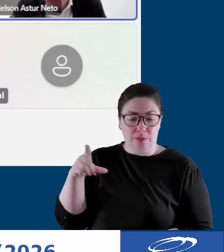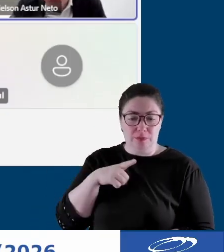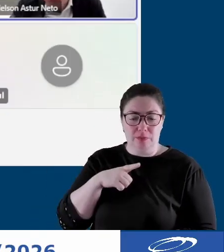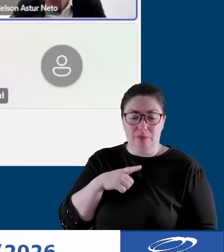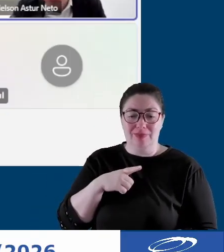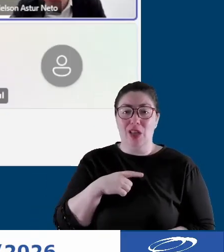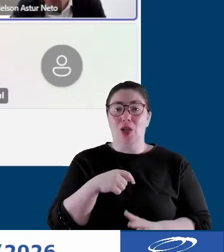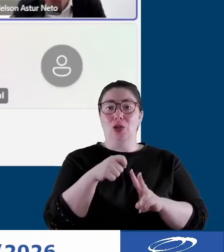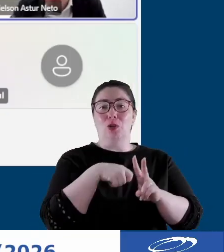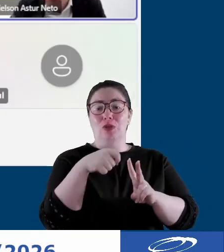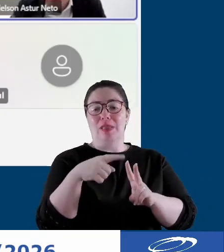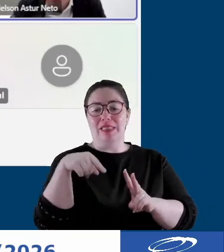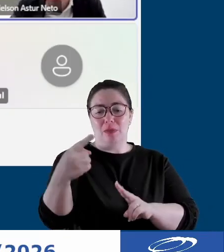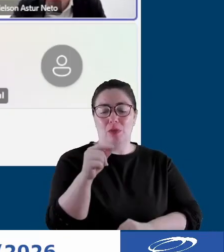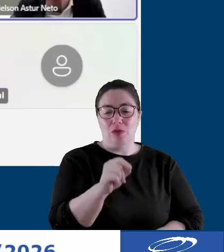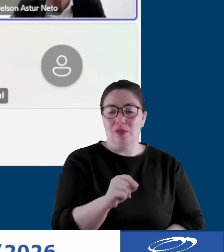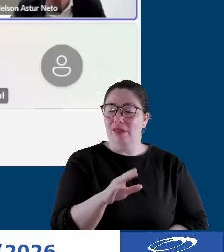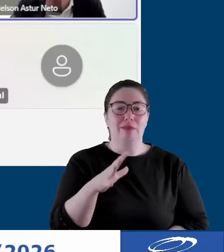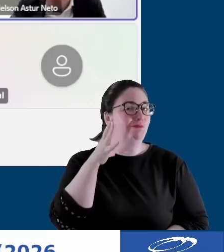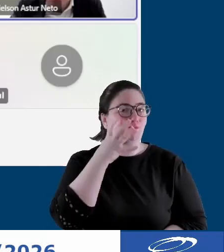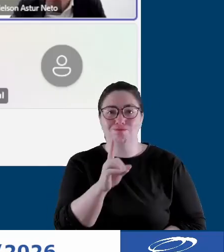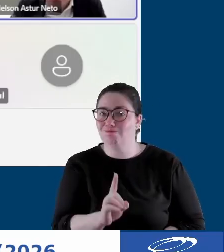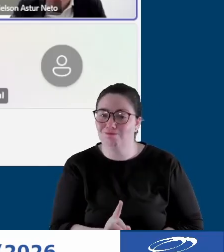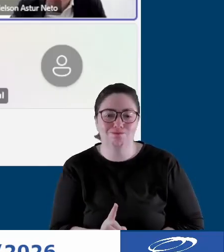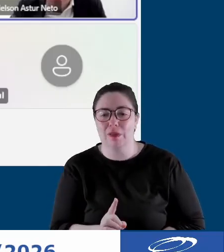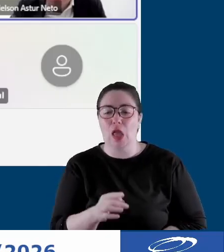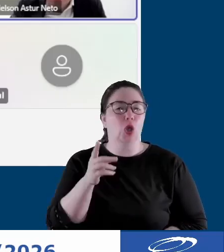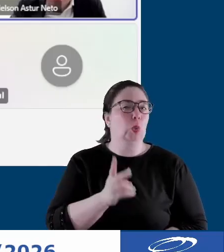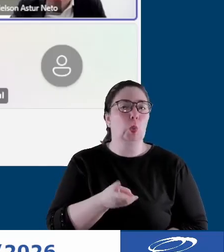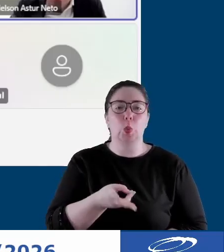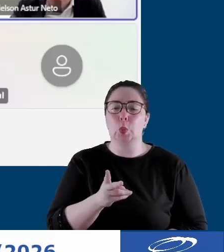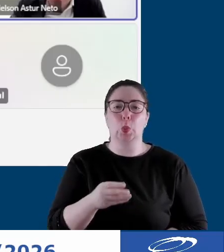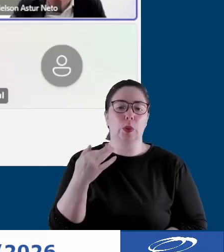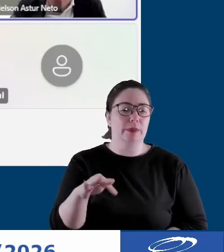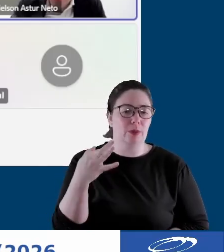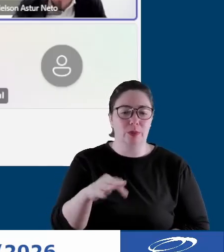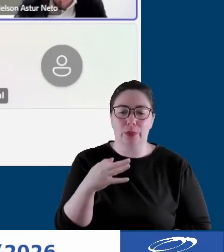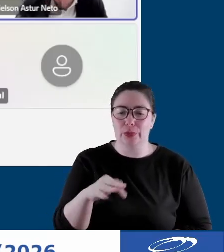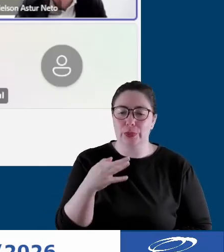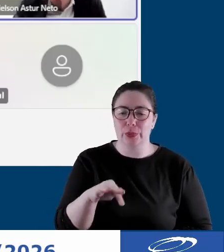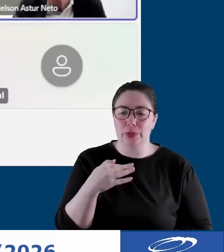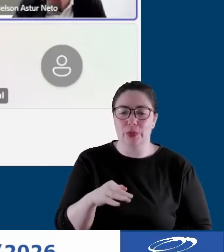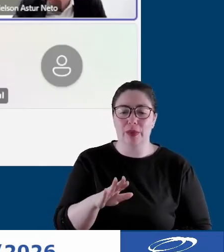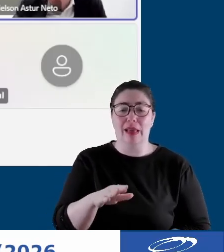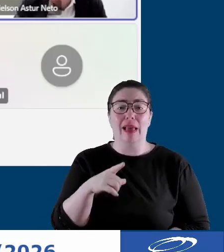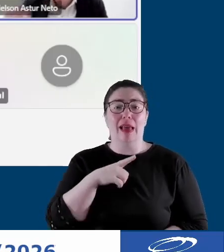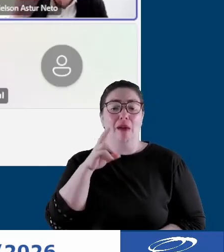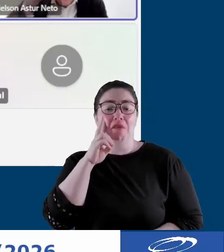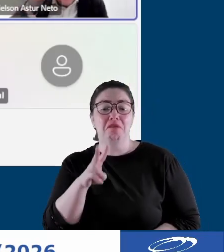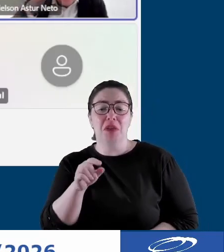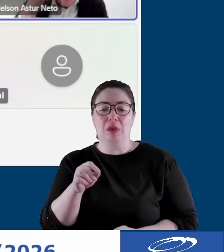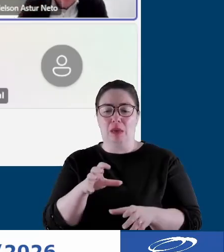cirurgia, sem resolução, continuava com dor, a gente começava a ver uma certa reabsorção ao redor do enxerto de ilíaco,